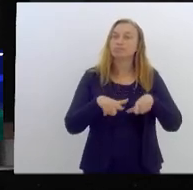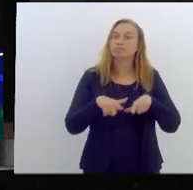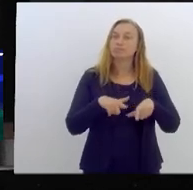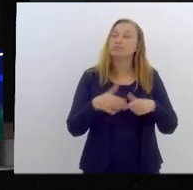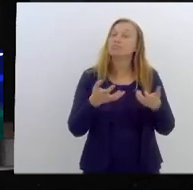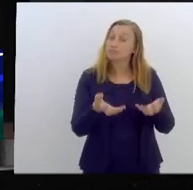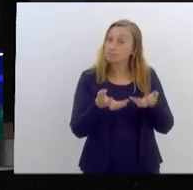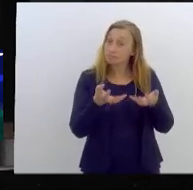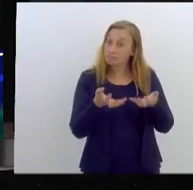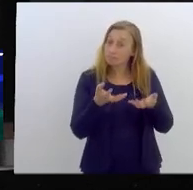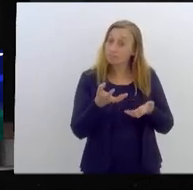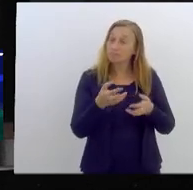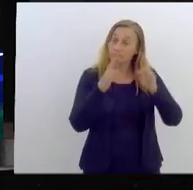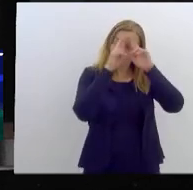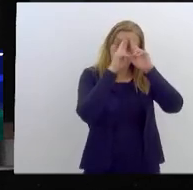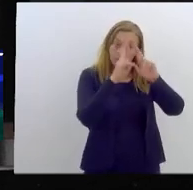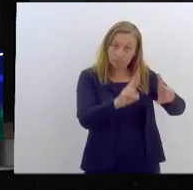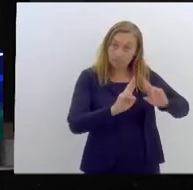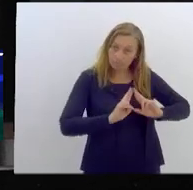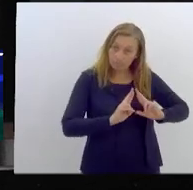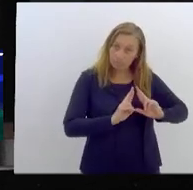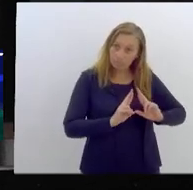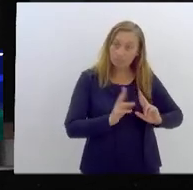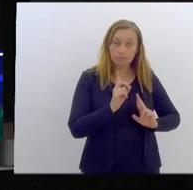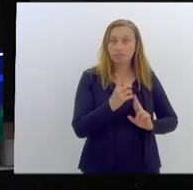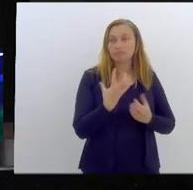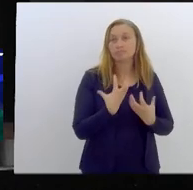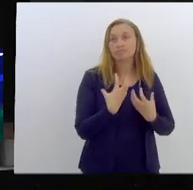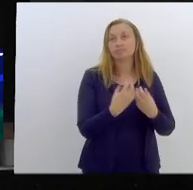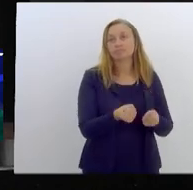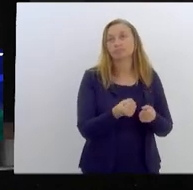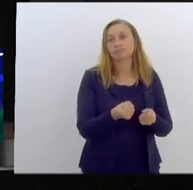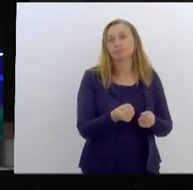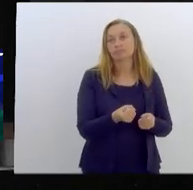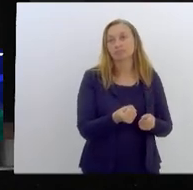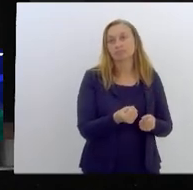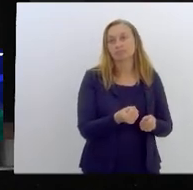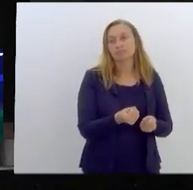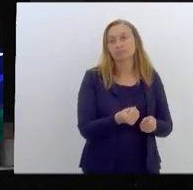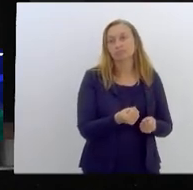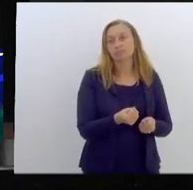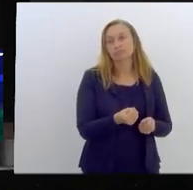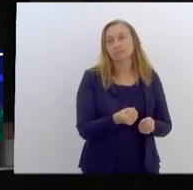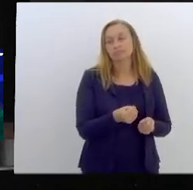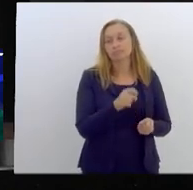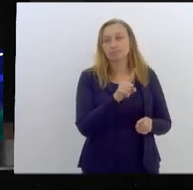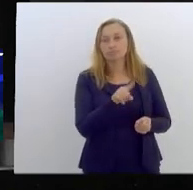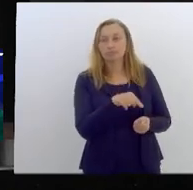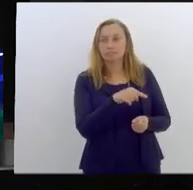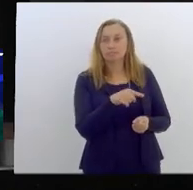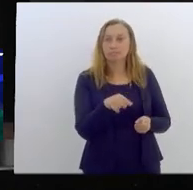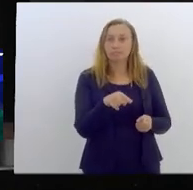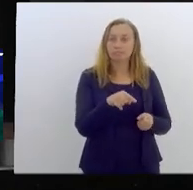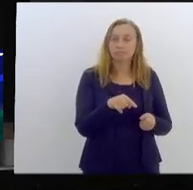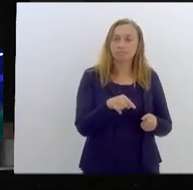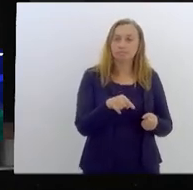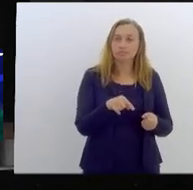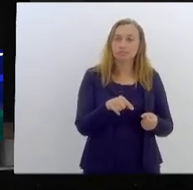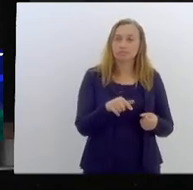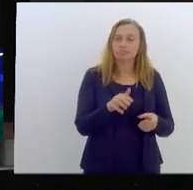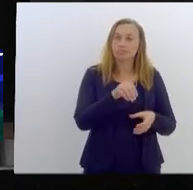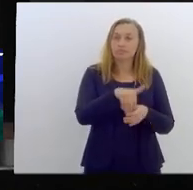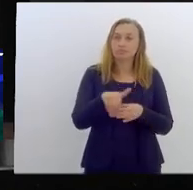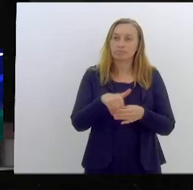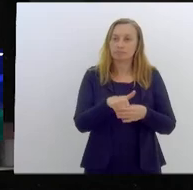nós queremos respeito e nós não aceitamos mais participar do processo eleitoral apenas